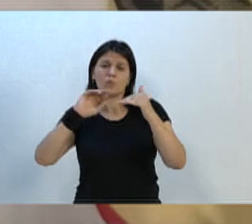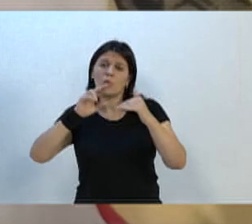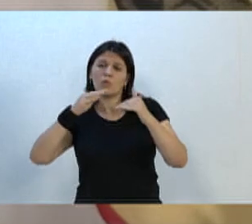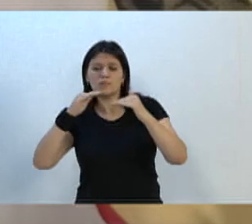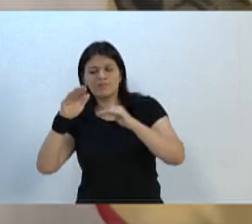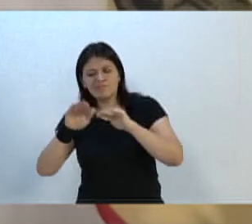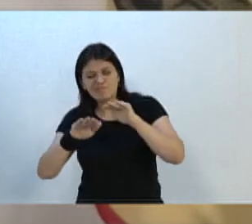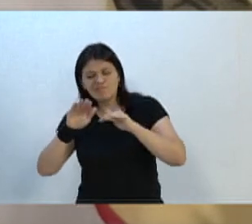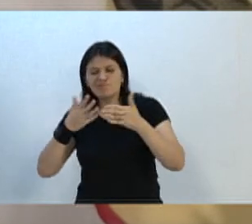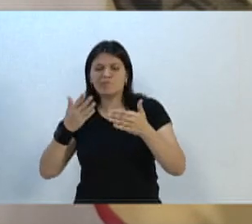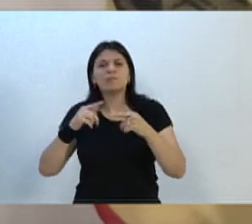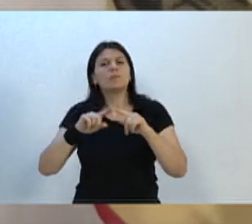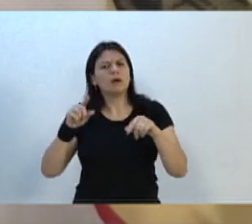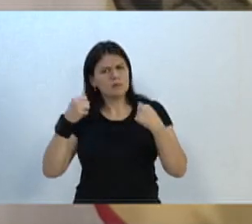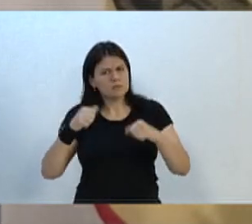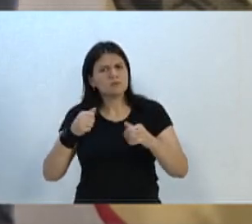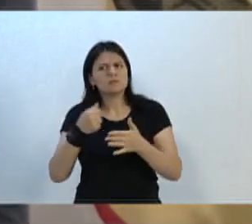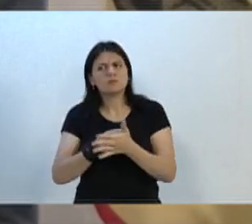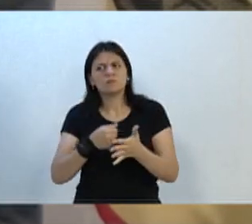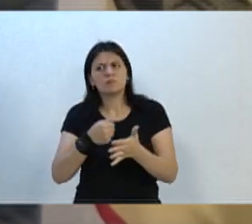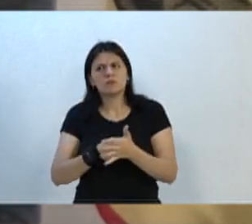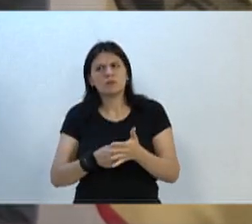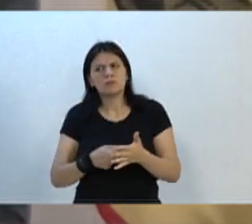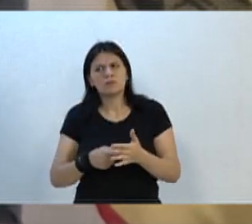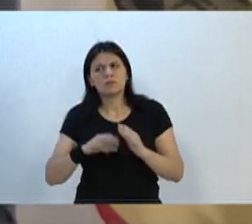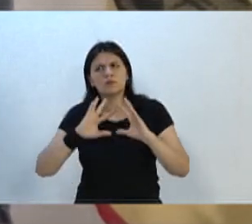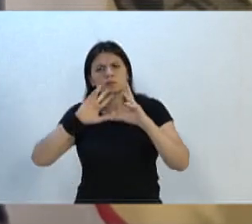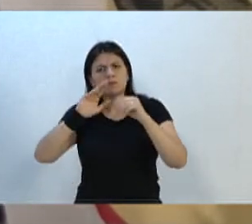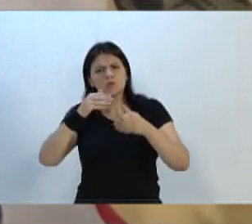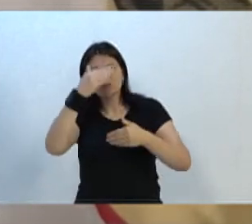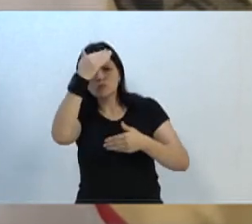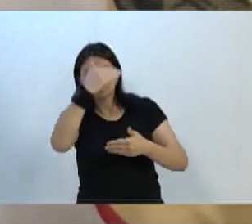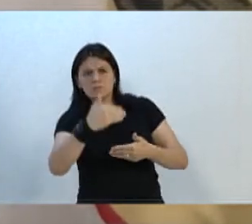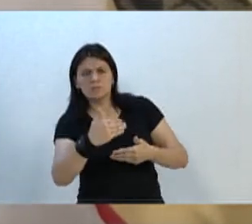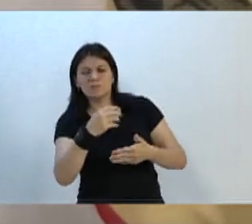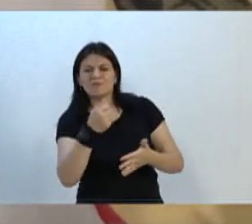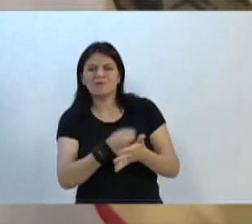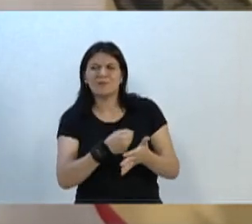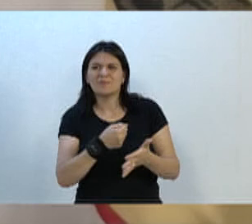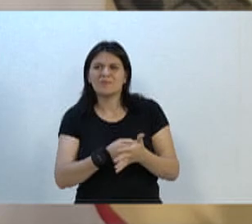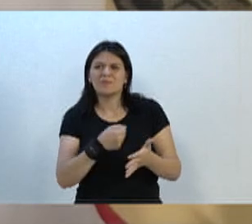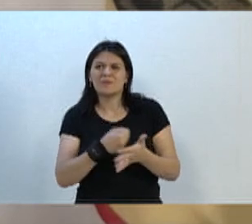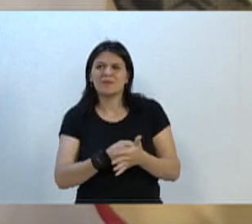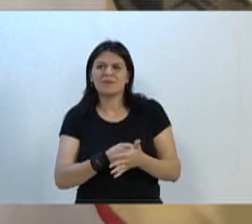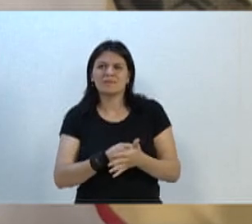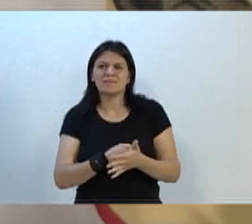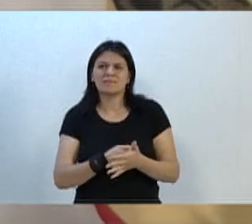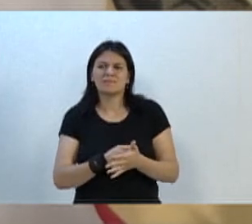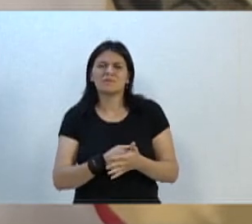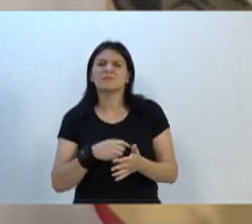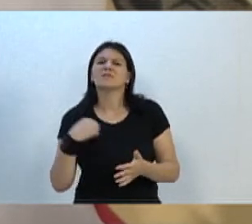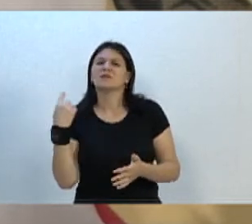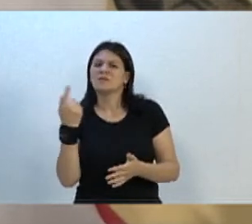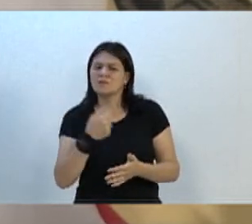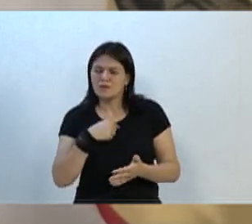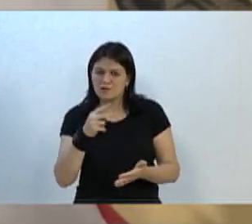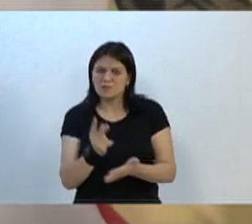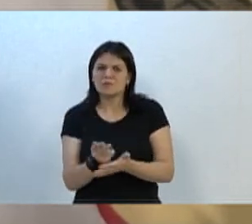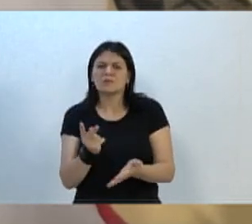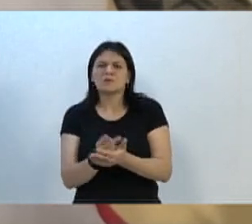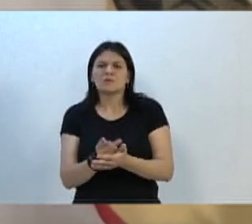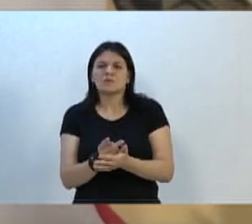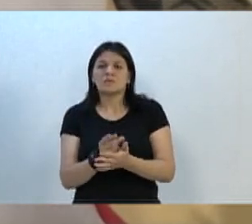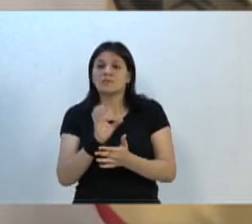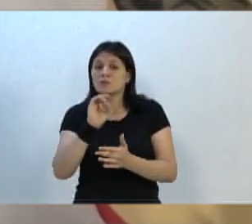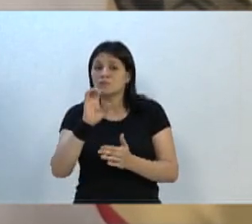outros não mas nós temos que ficar cobrando isso tudo aqui vai ser cobrado Mauro tudo e nós vamos continuar cobrando nós aqui nós